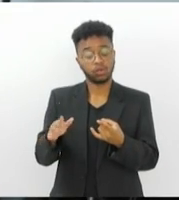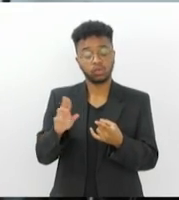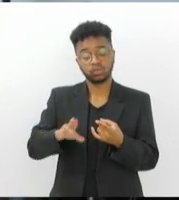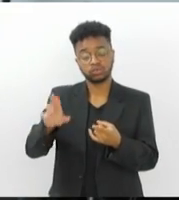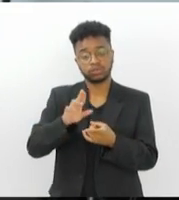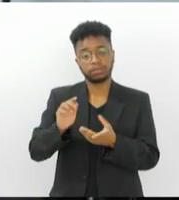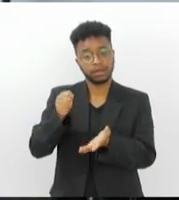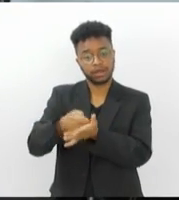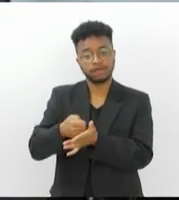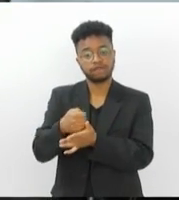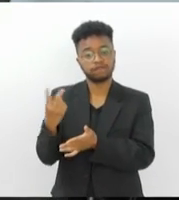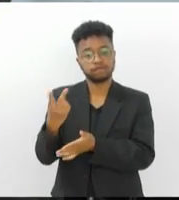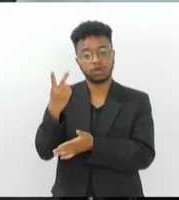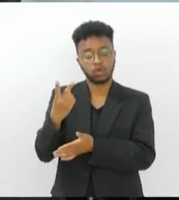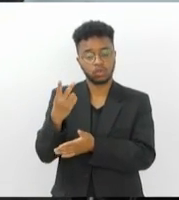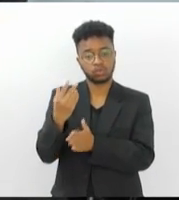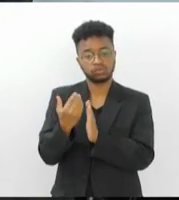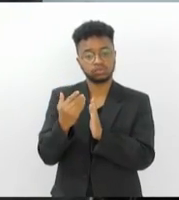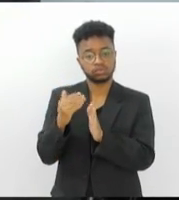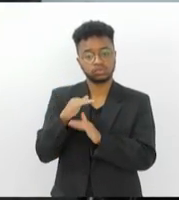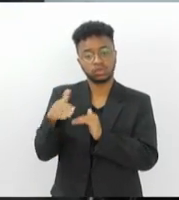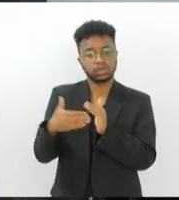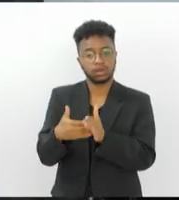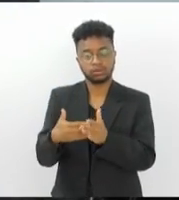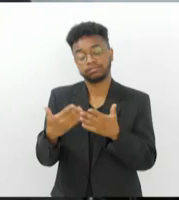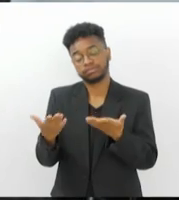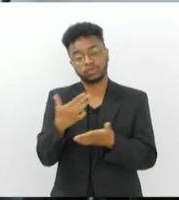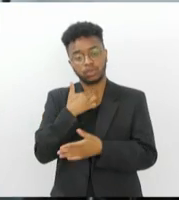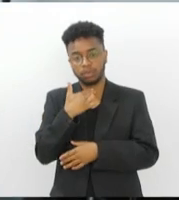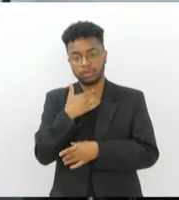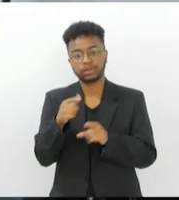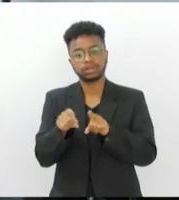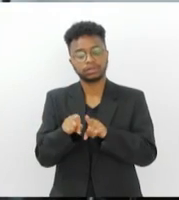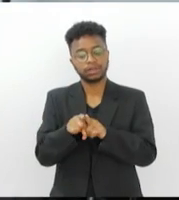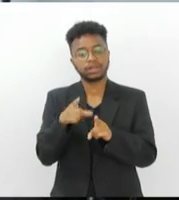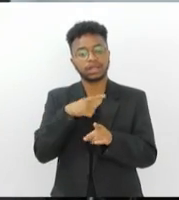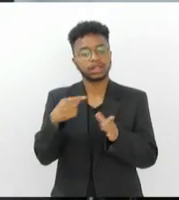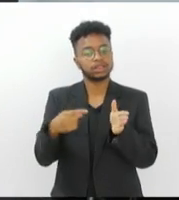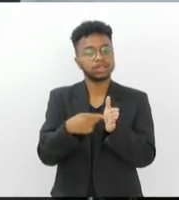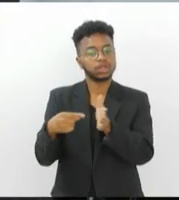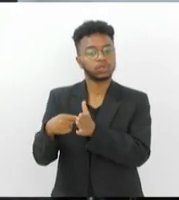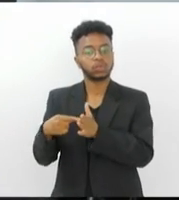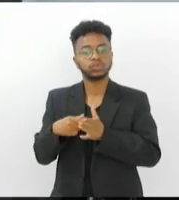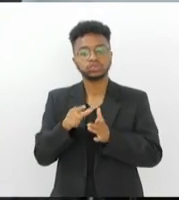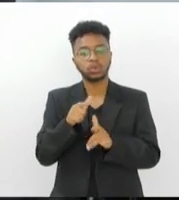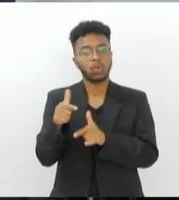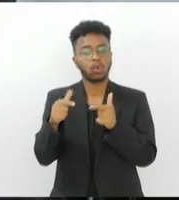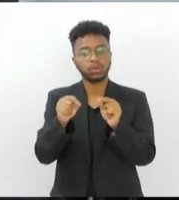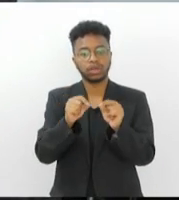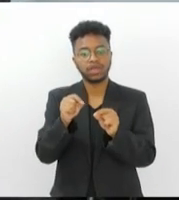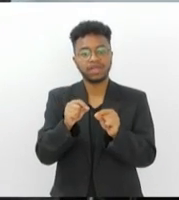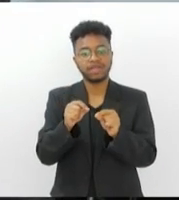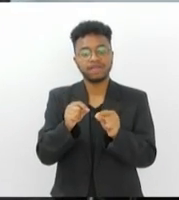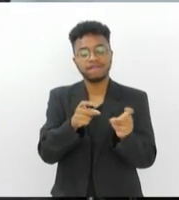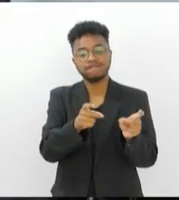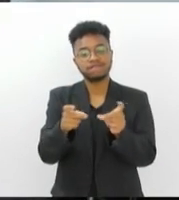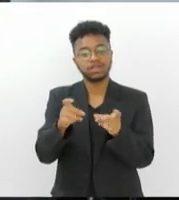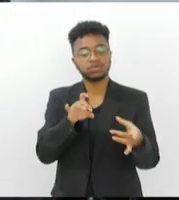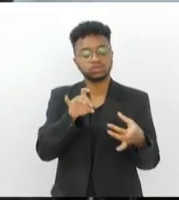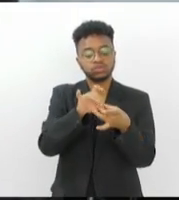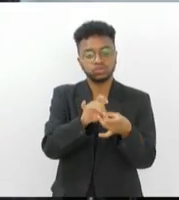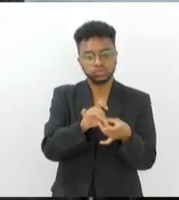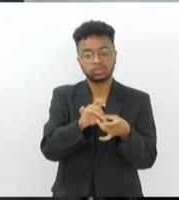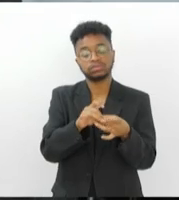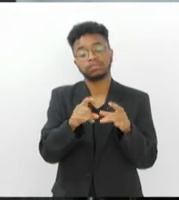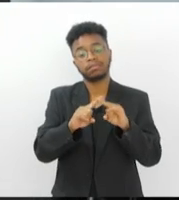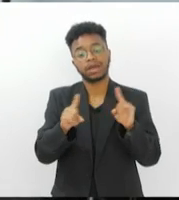não pode enfim são diversas outras denúncias a gente tem denúncias por exemplo de venda casada de fornecedores o que é